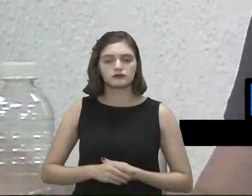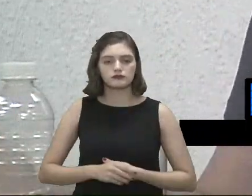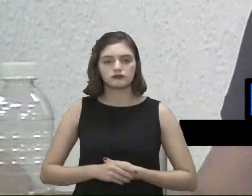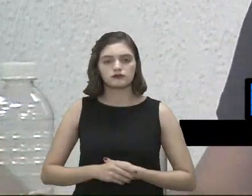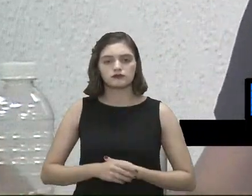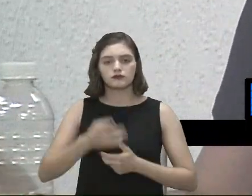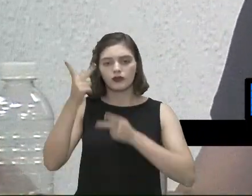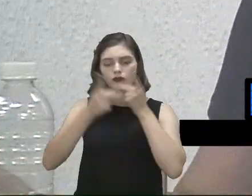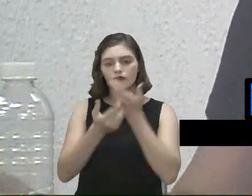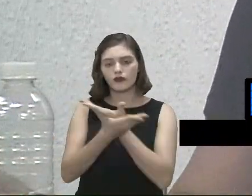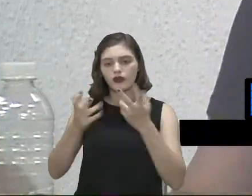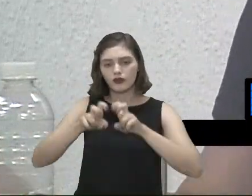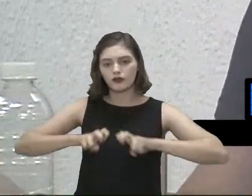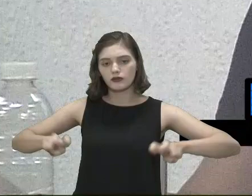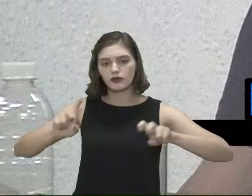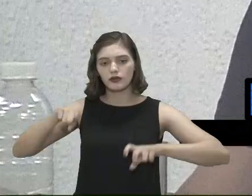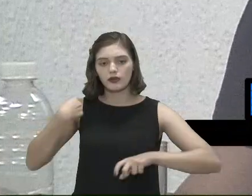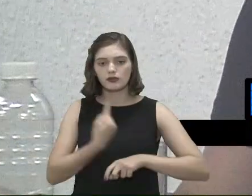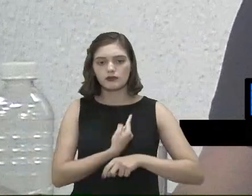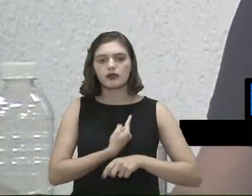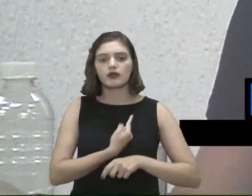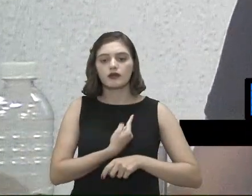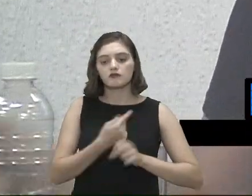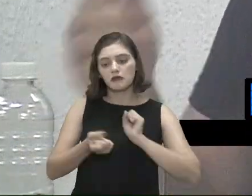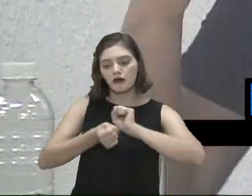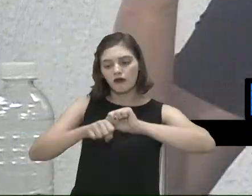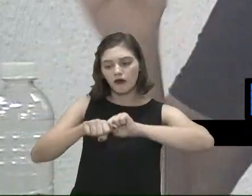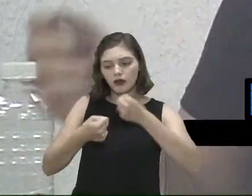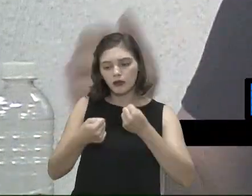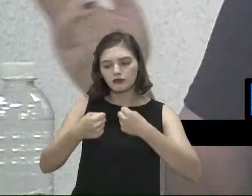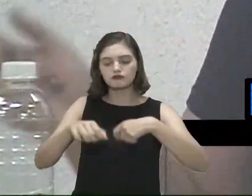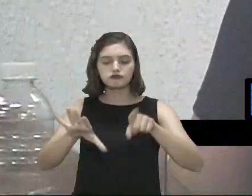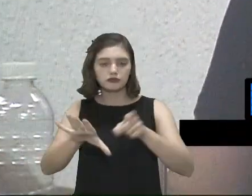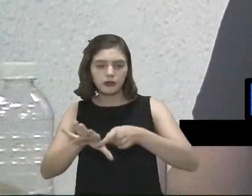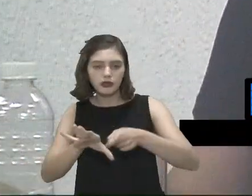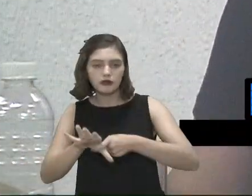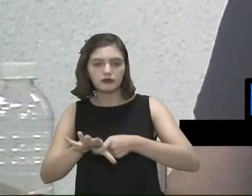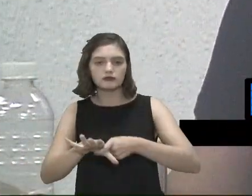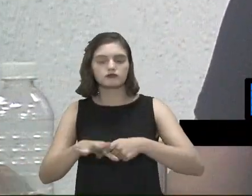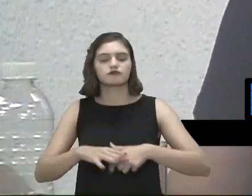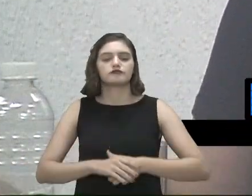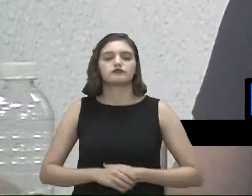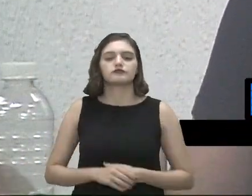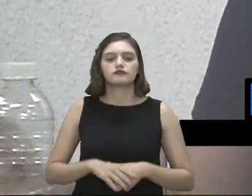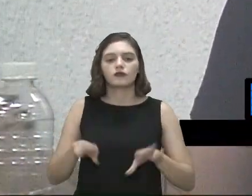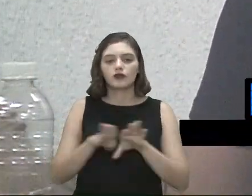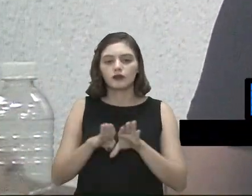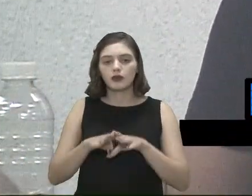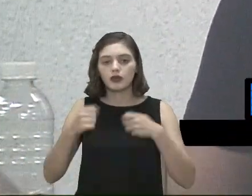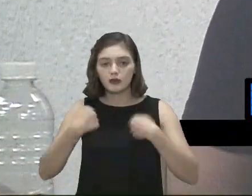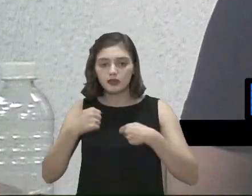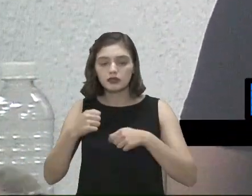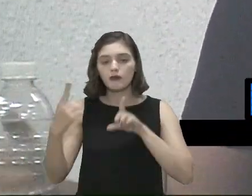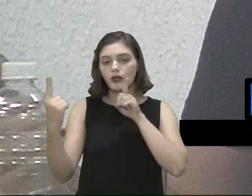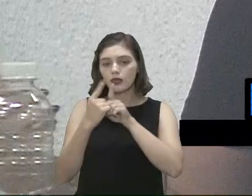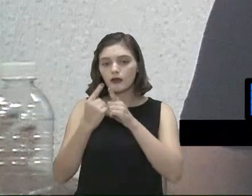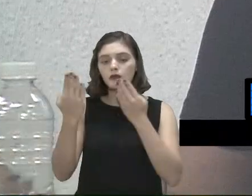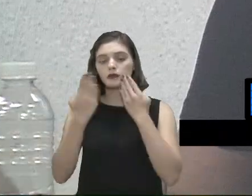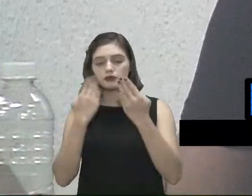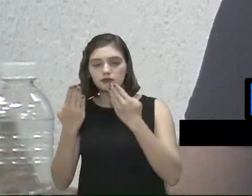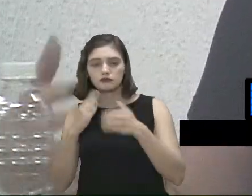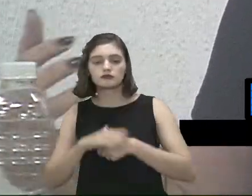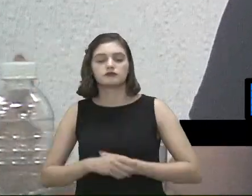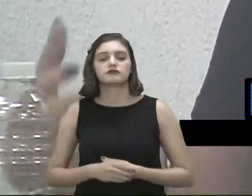foi dito aqui na mesa, também quebramos o pé. Também temos um arranhão. Também precisamos de atendimento psiquiátrico,